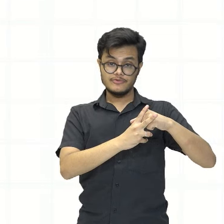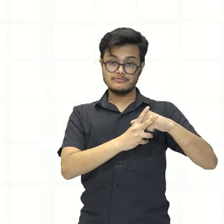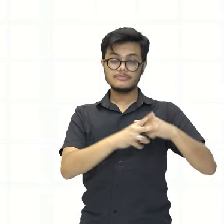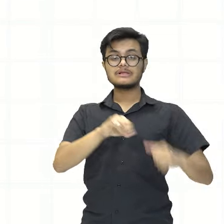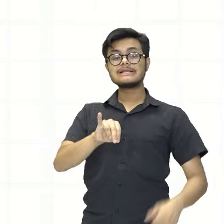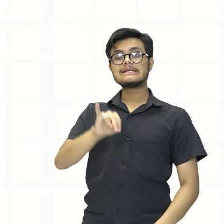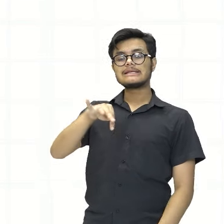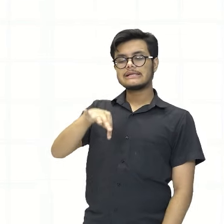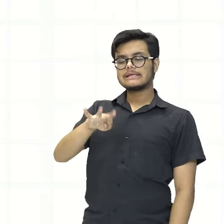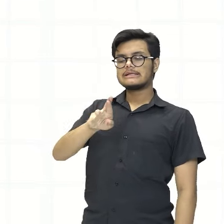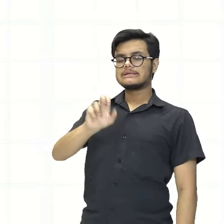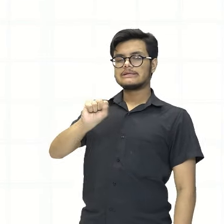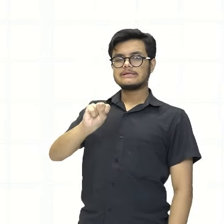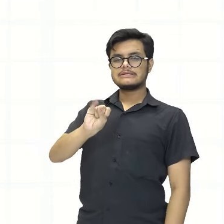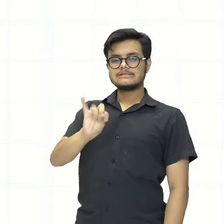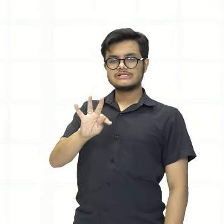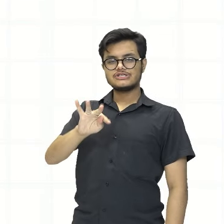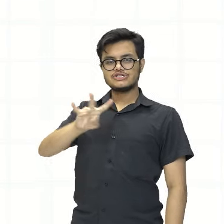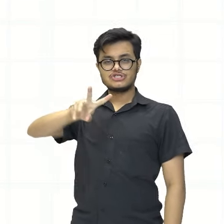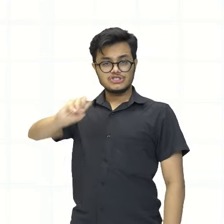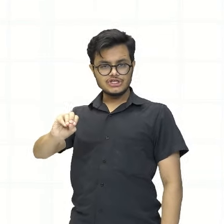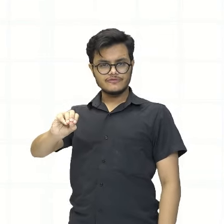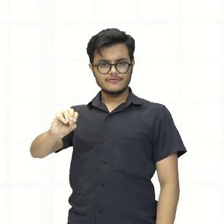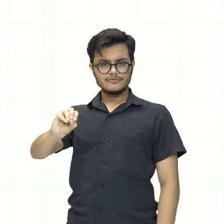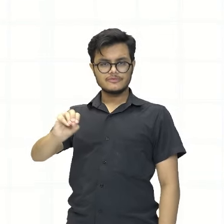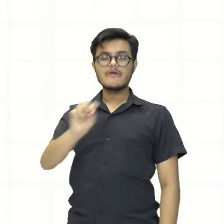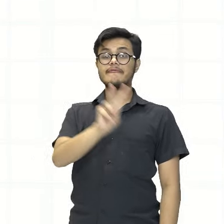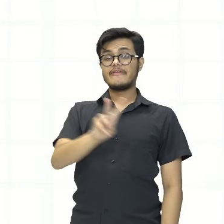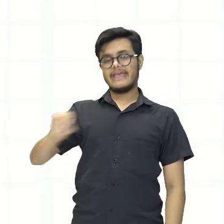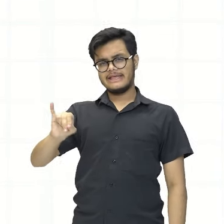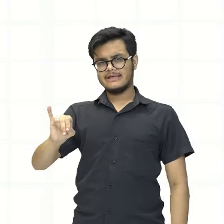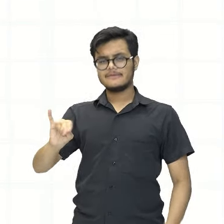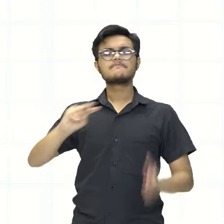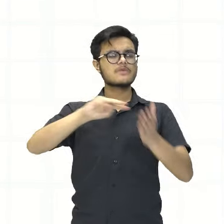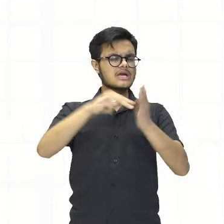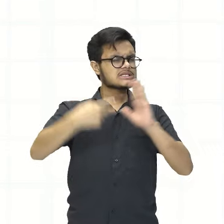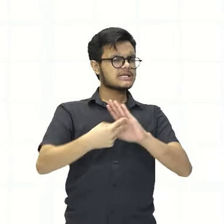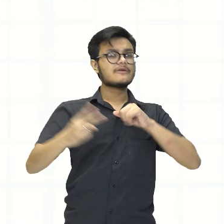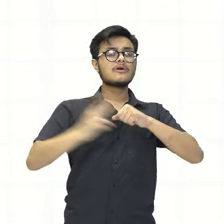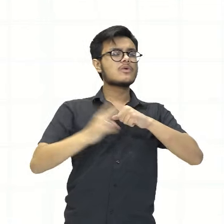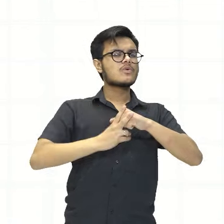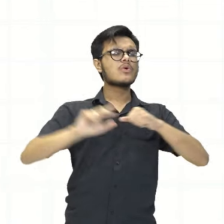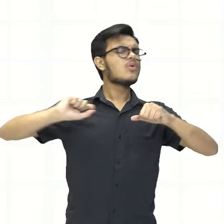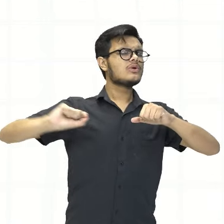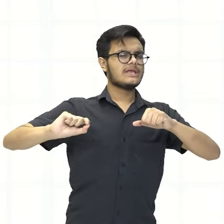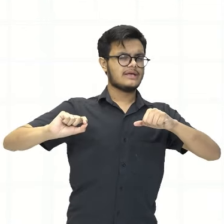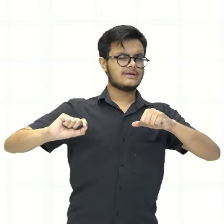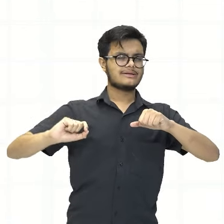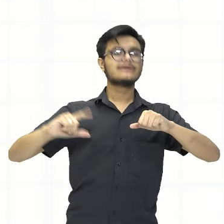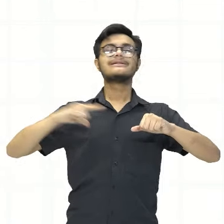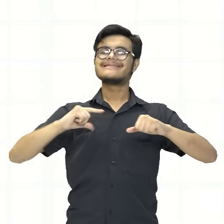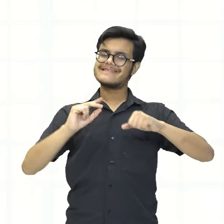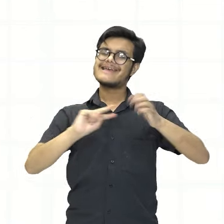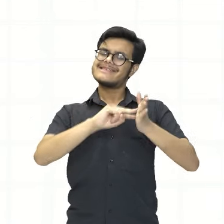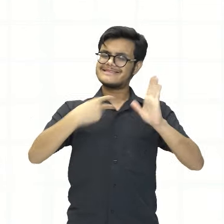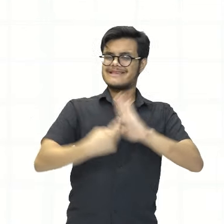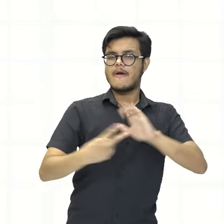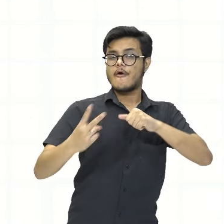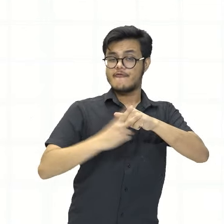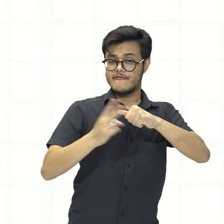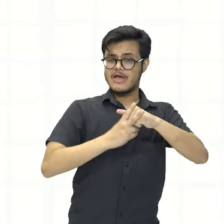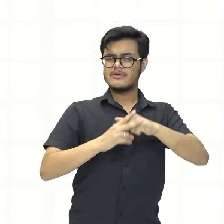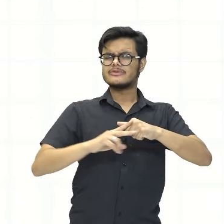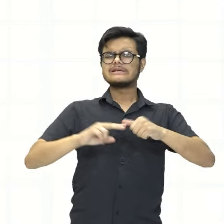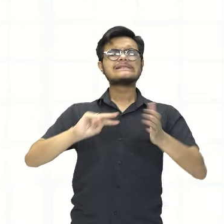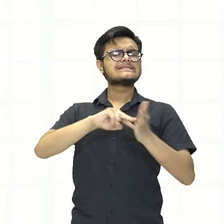nós chamamos de significativo Porque nós já sabemos o que que é o verbo significativo né é um verbo significativo ou seja